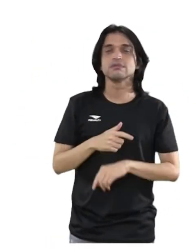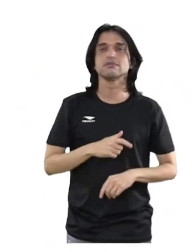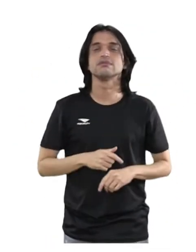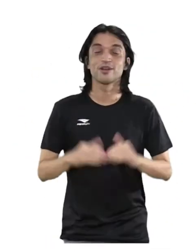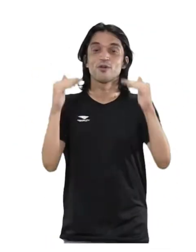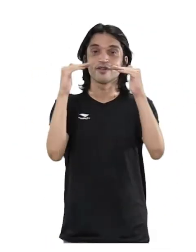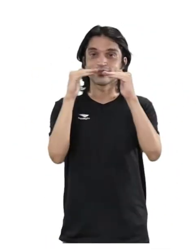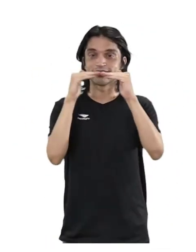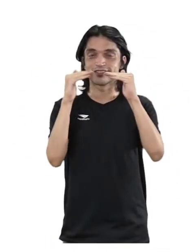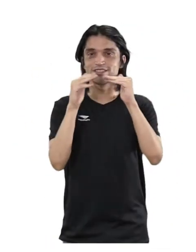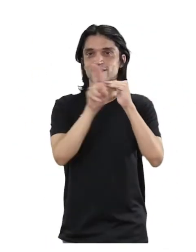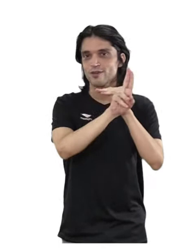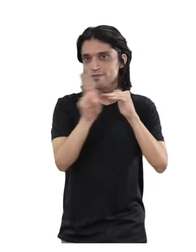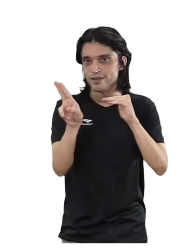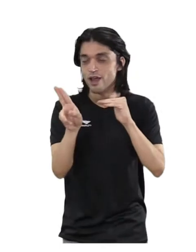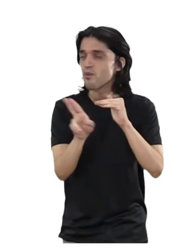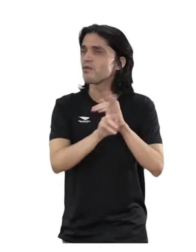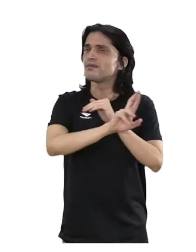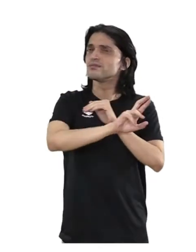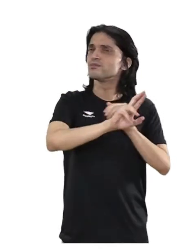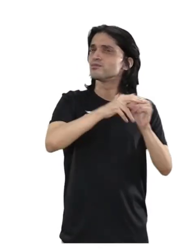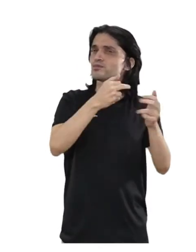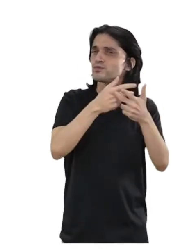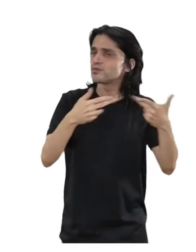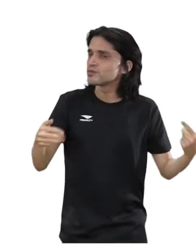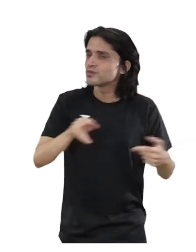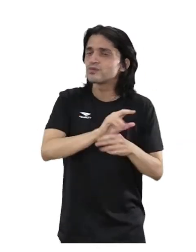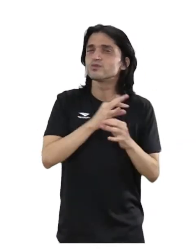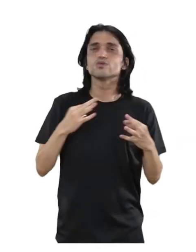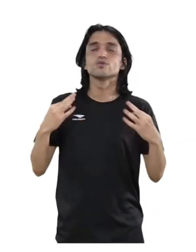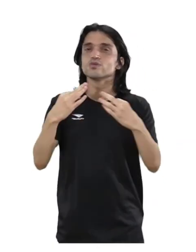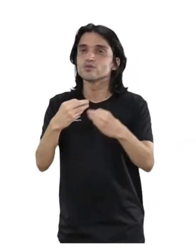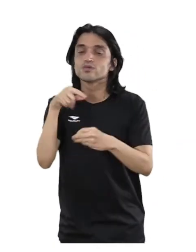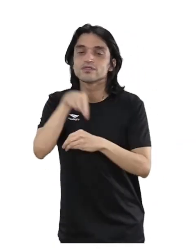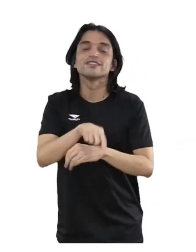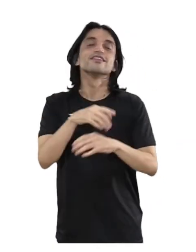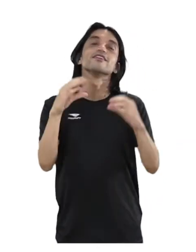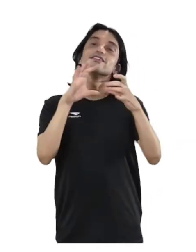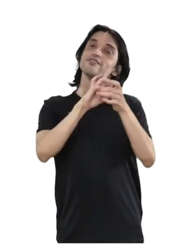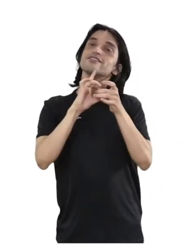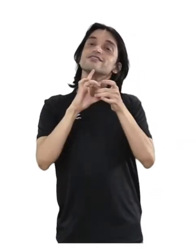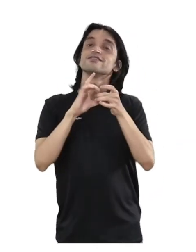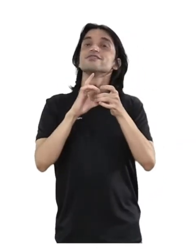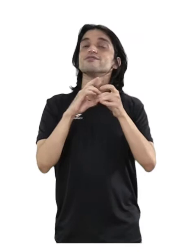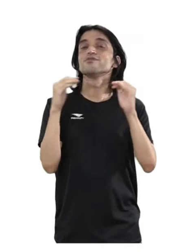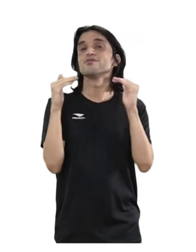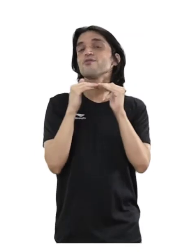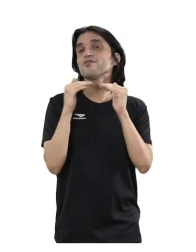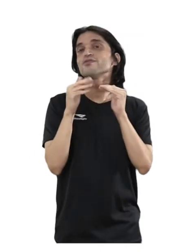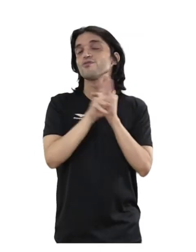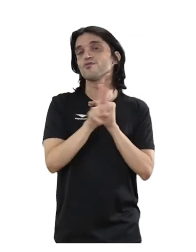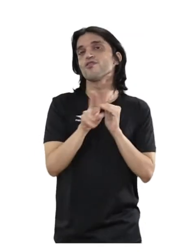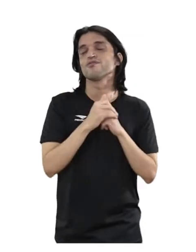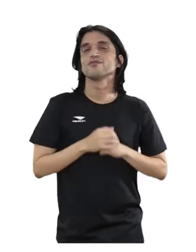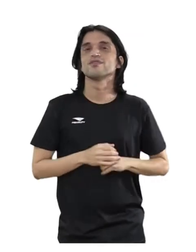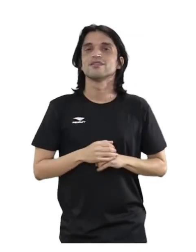relacionam com o nome, devem concordar também com ele. É o que chamamos de concordância nominal. Observe agora